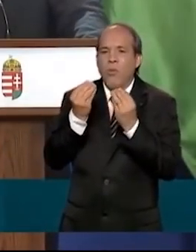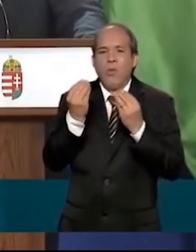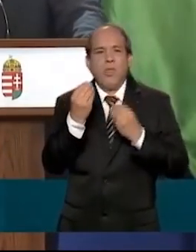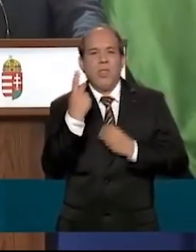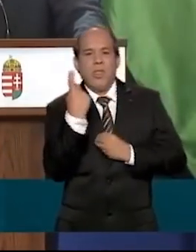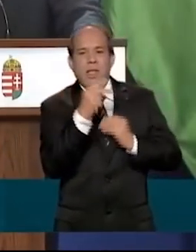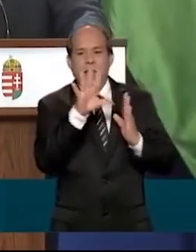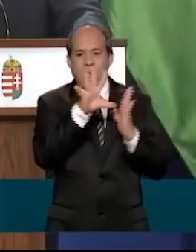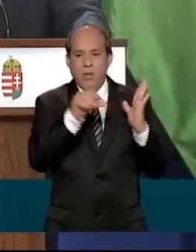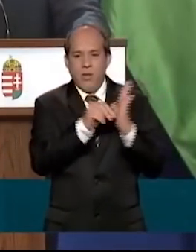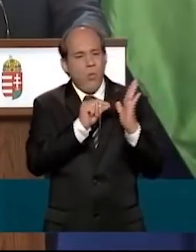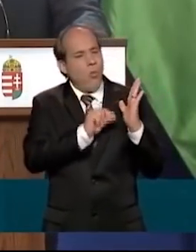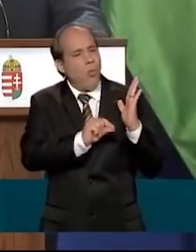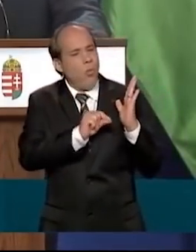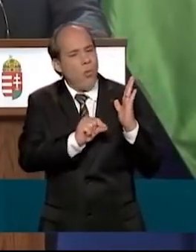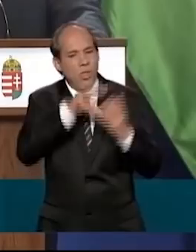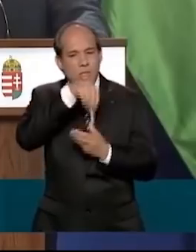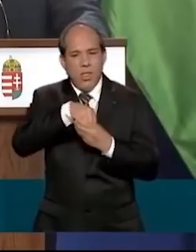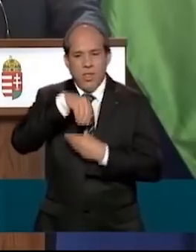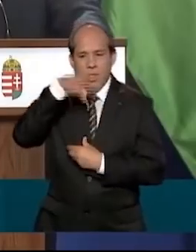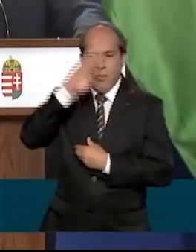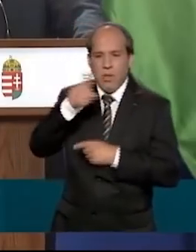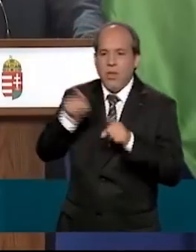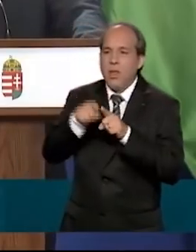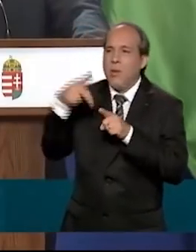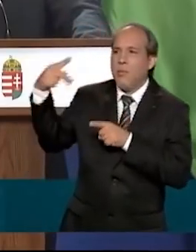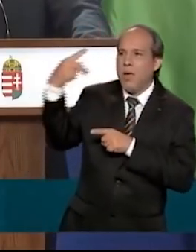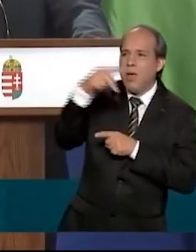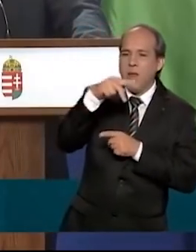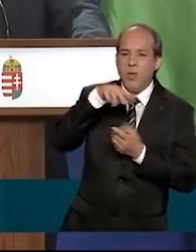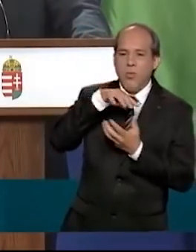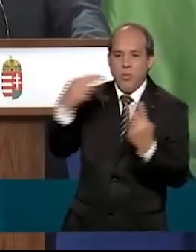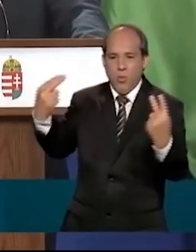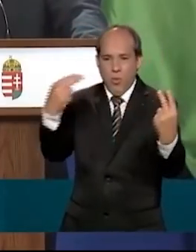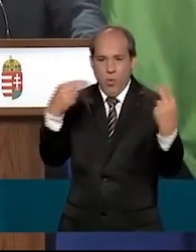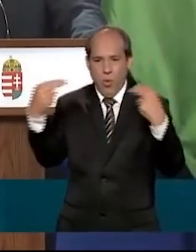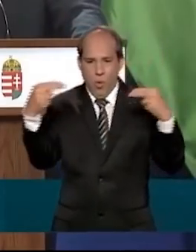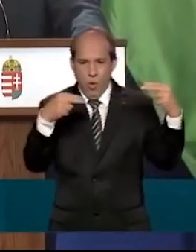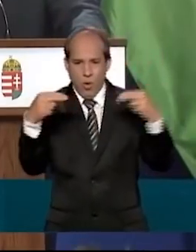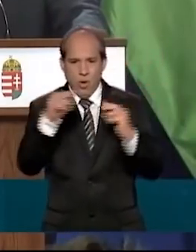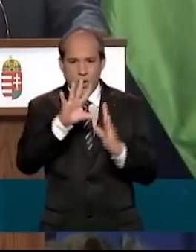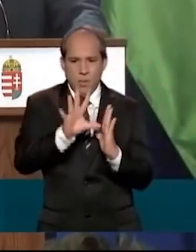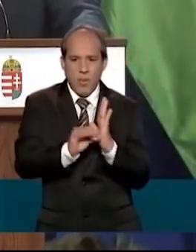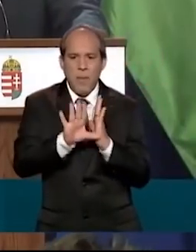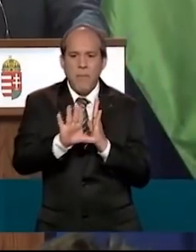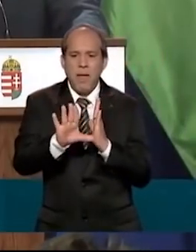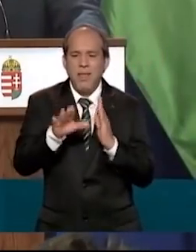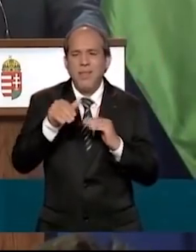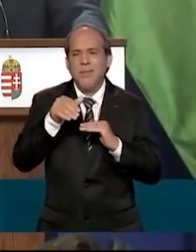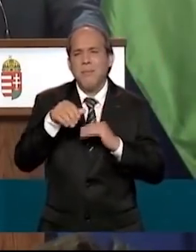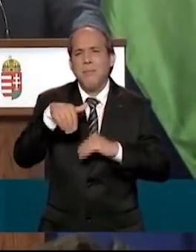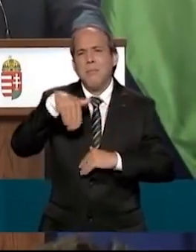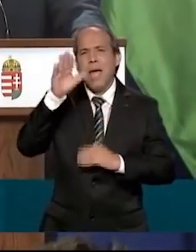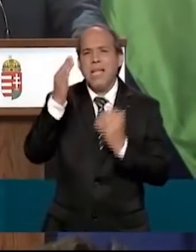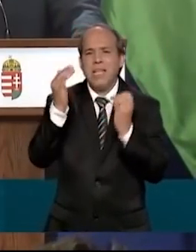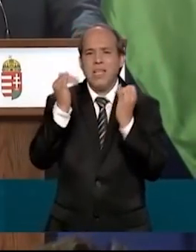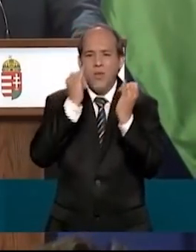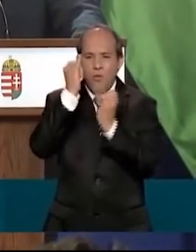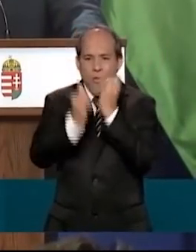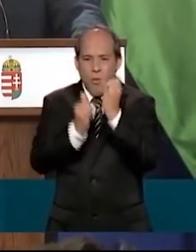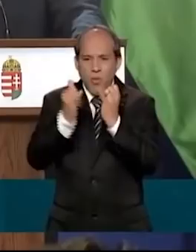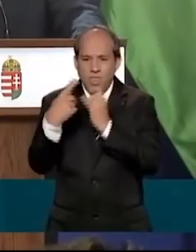para o Brasil e para o mundo e muitas vezes as informações sobre essa região